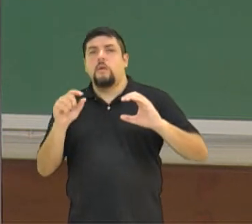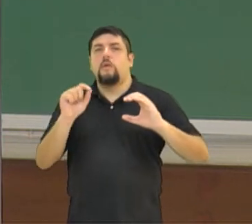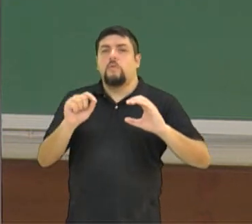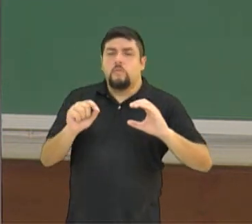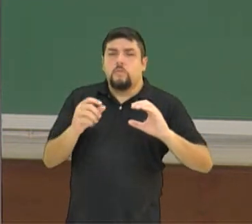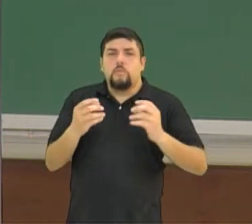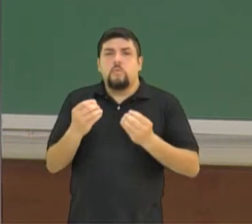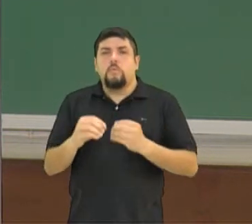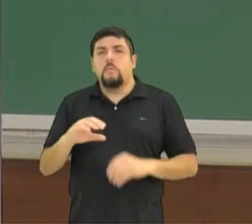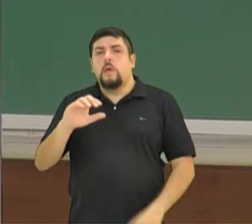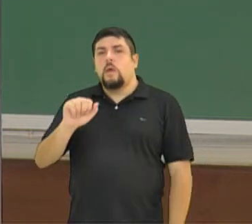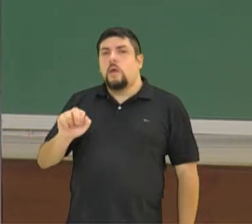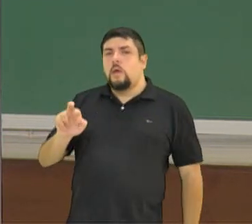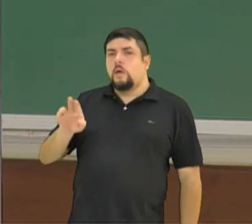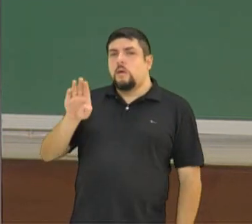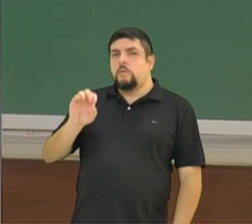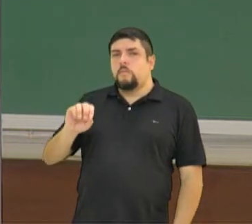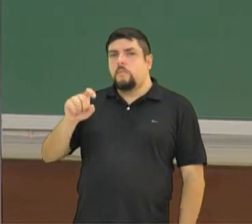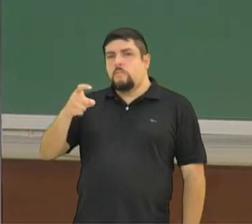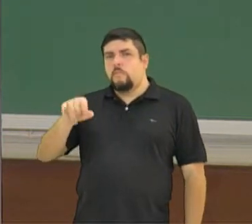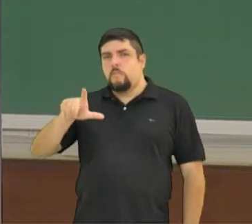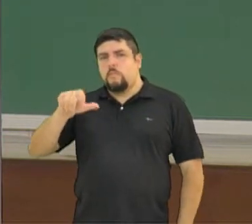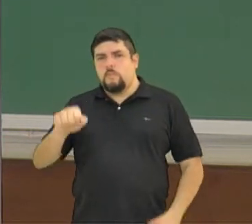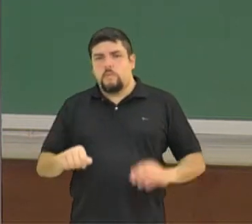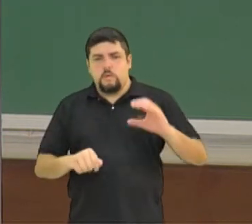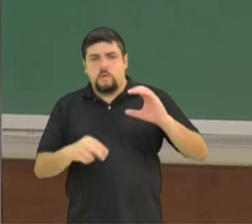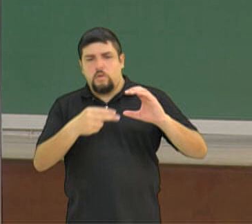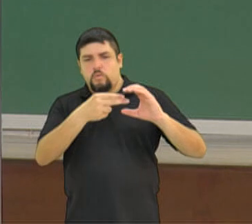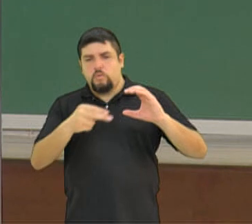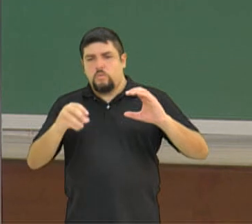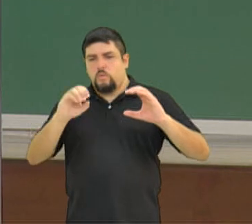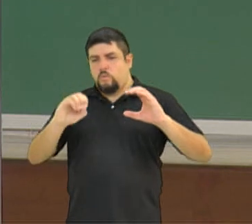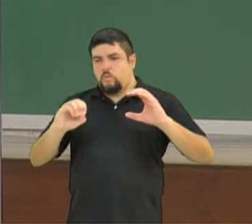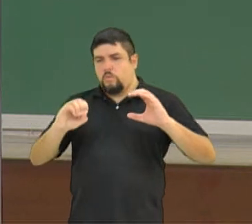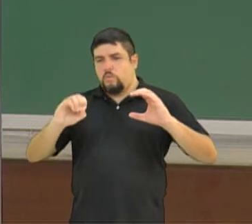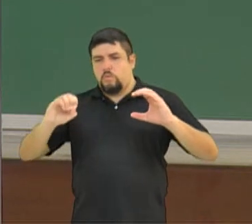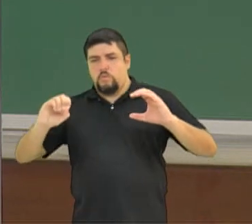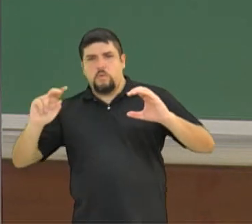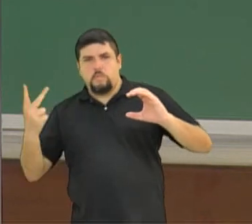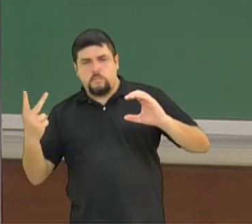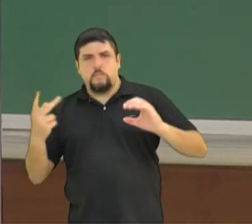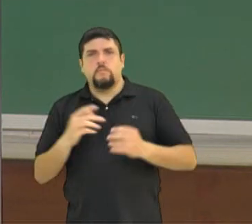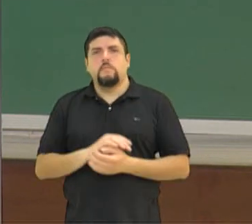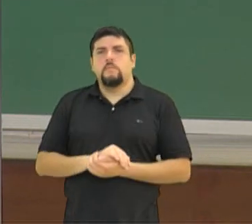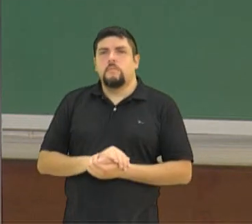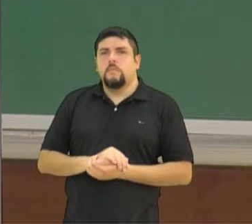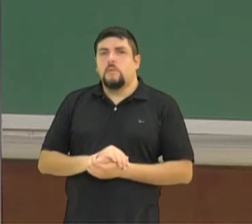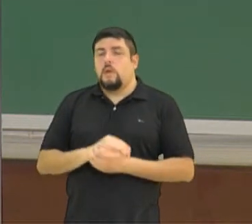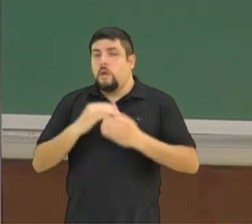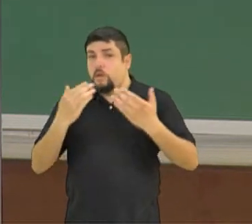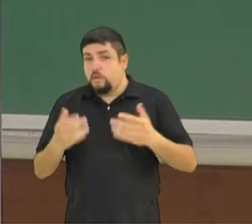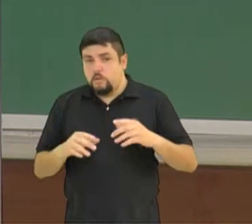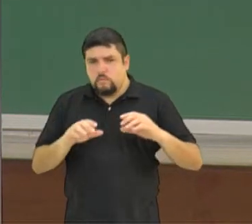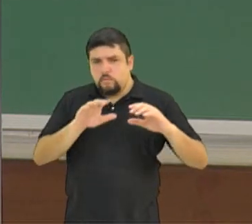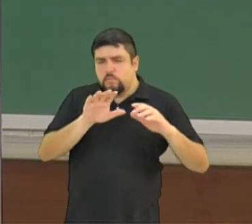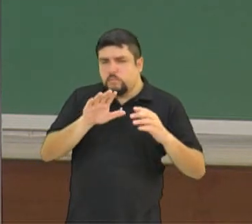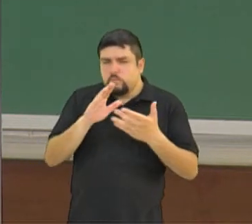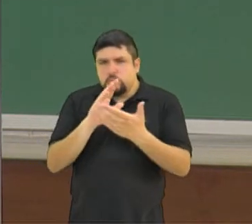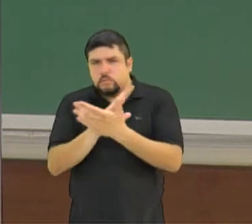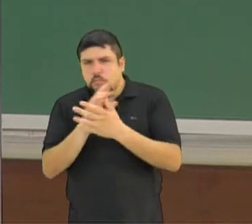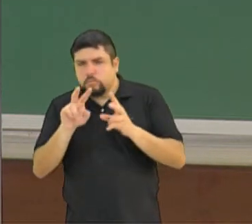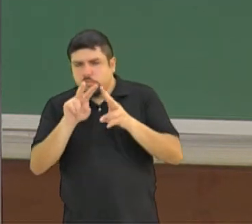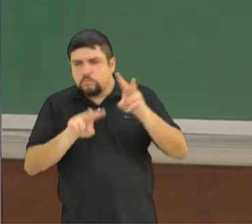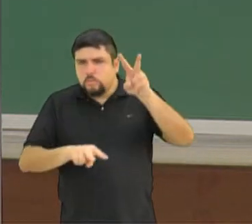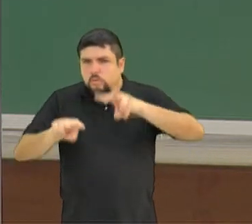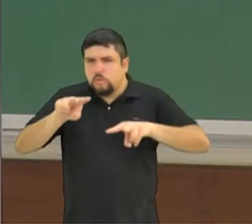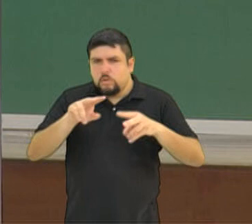carboxila, né? C dupla OOH. Então são grupos que você precisa lembrar na hora de